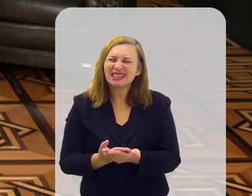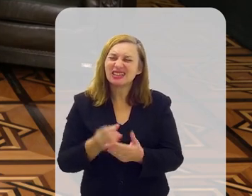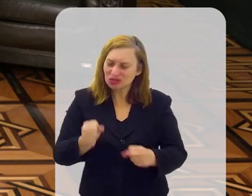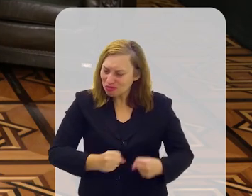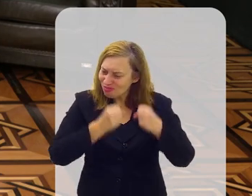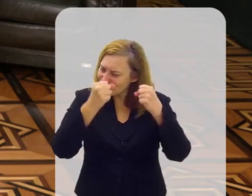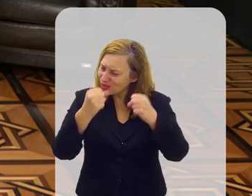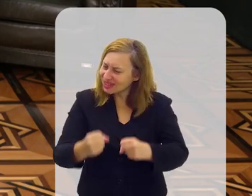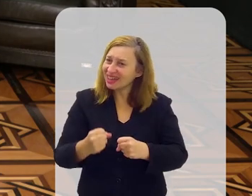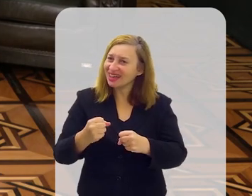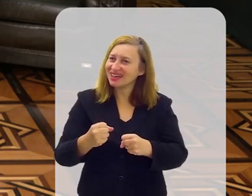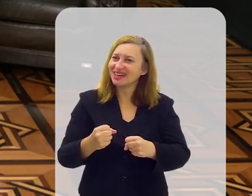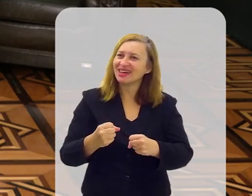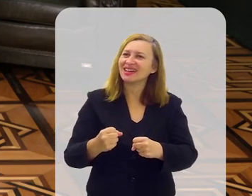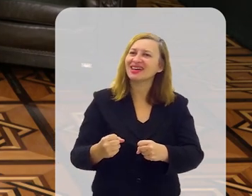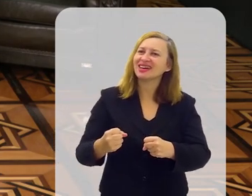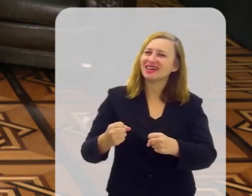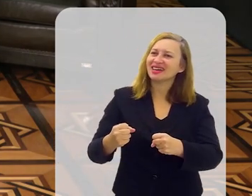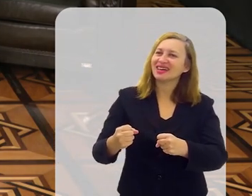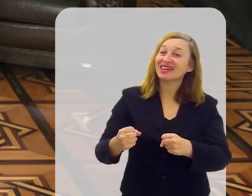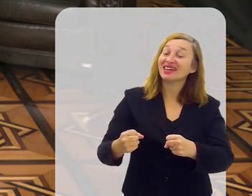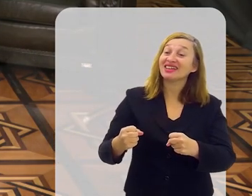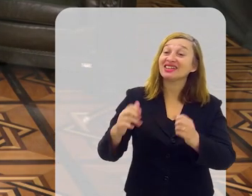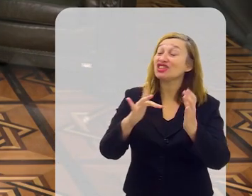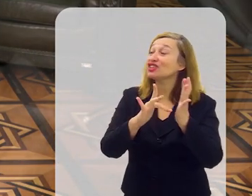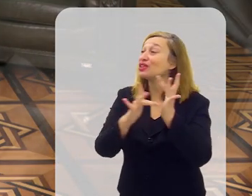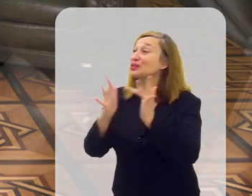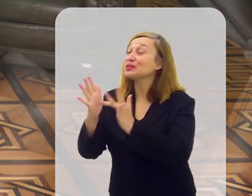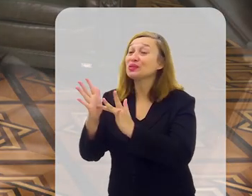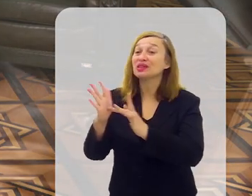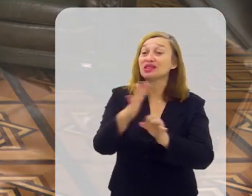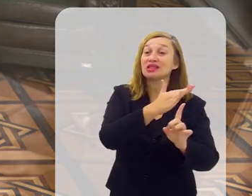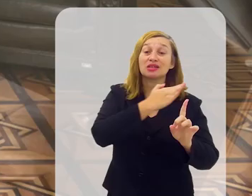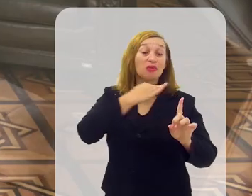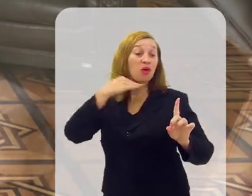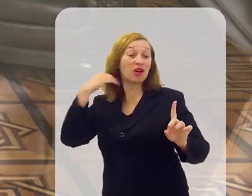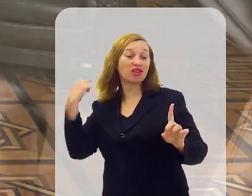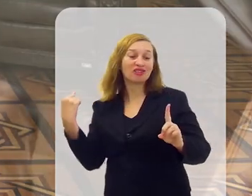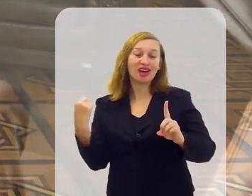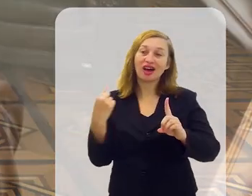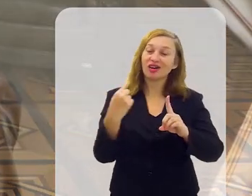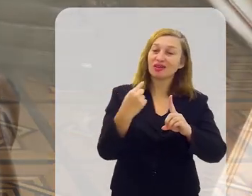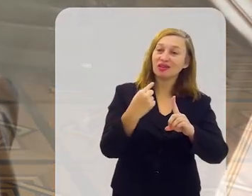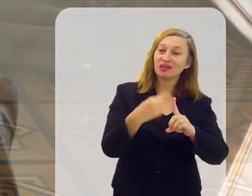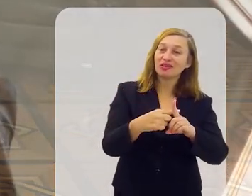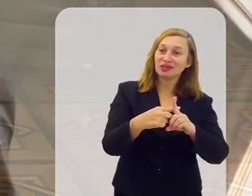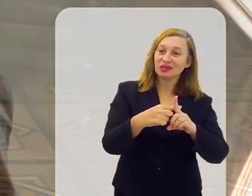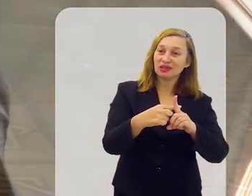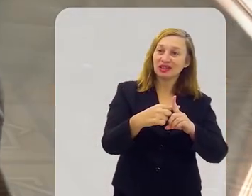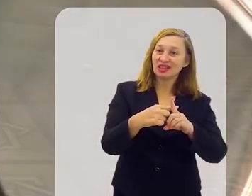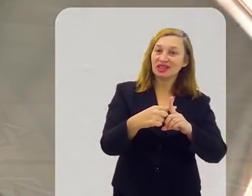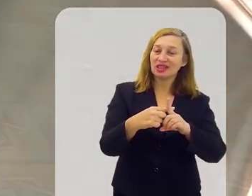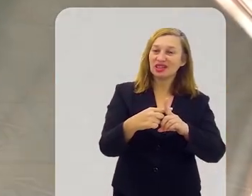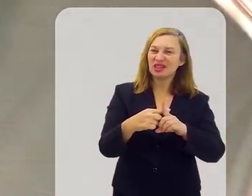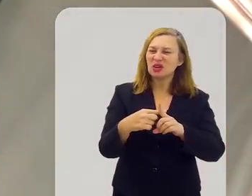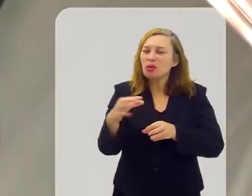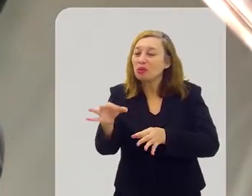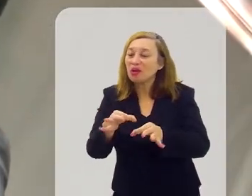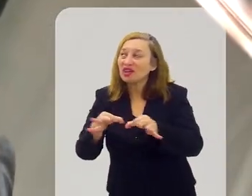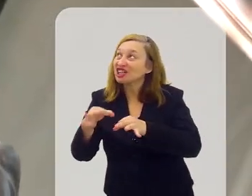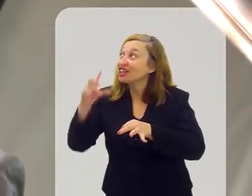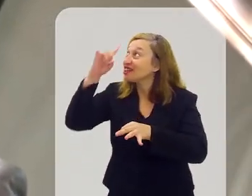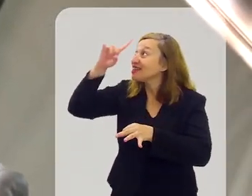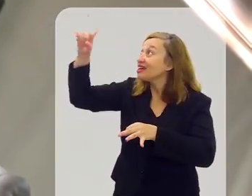duvides, creia no poder daquele que na cruz morreu.